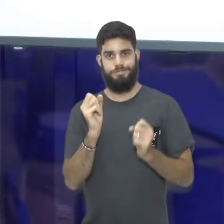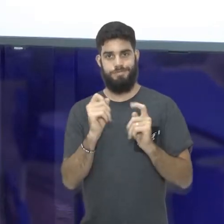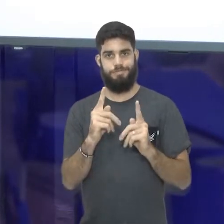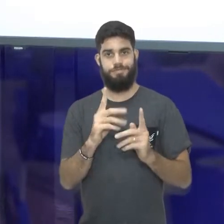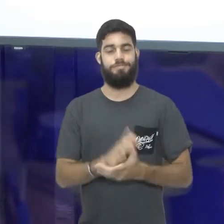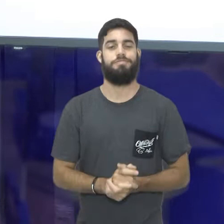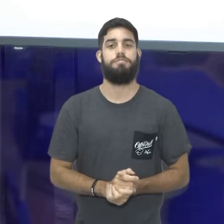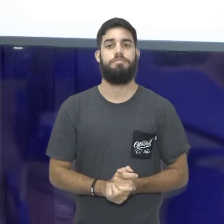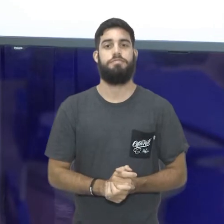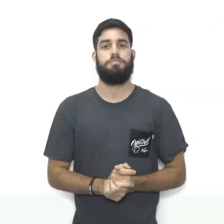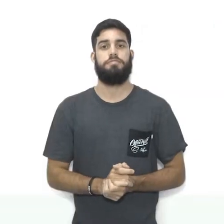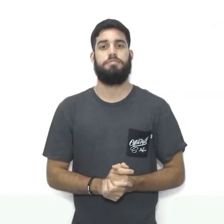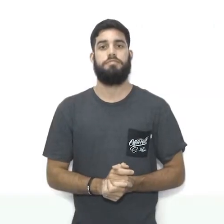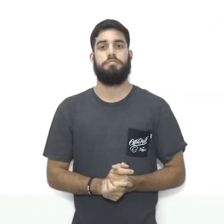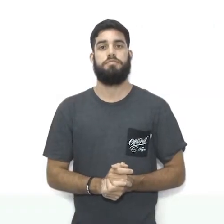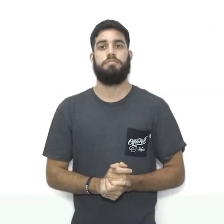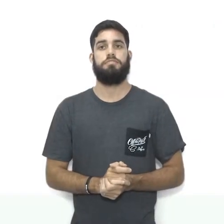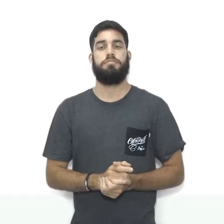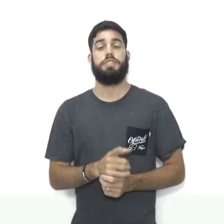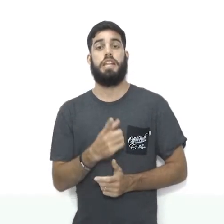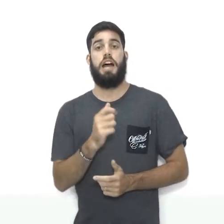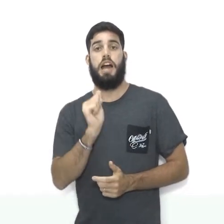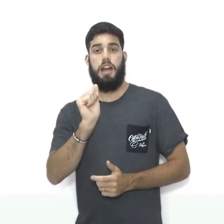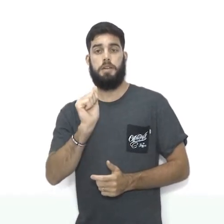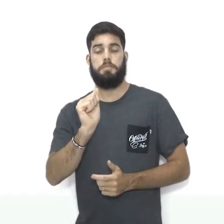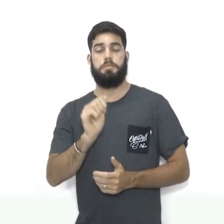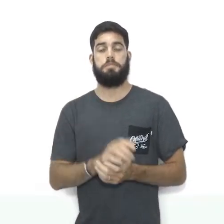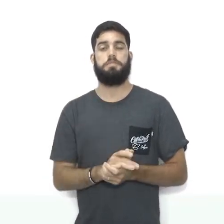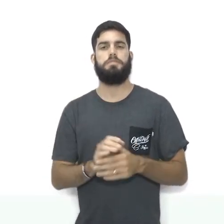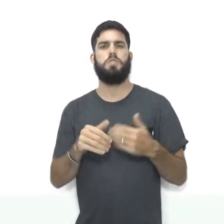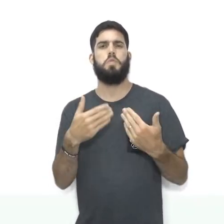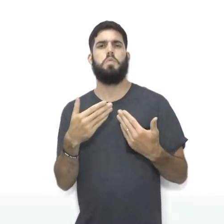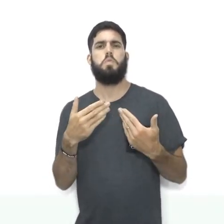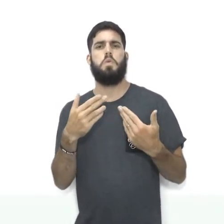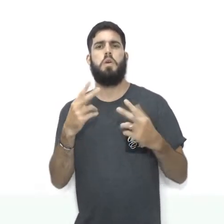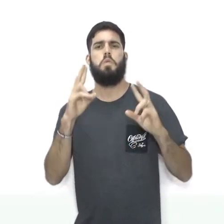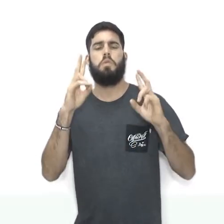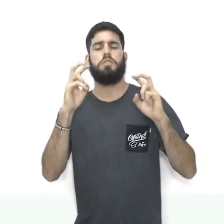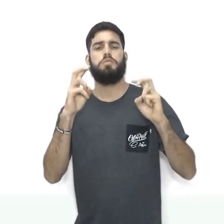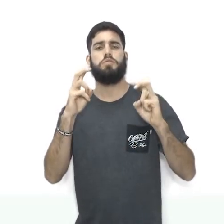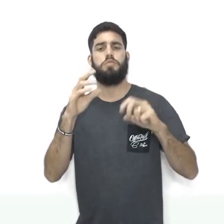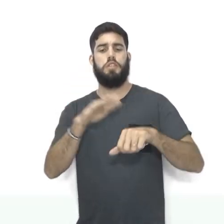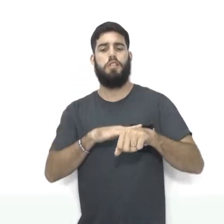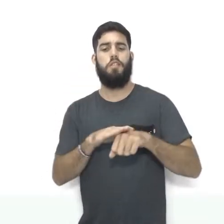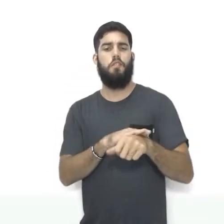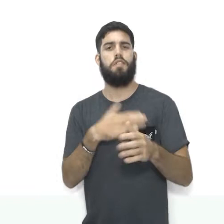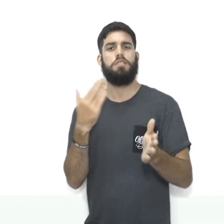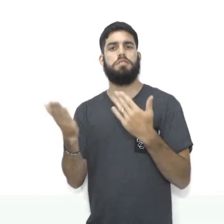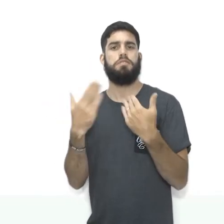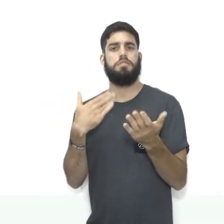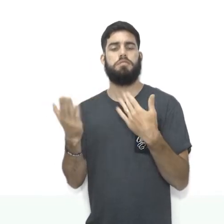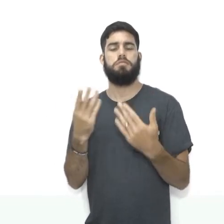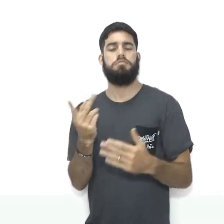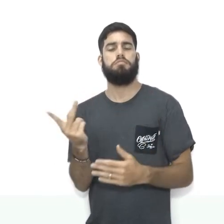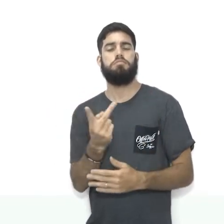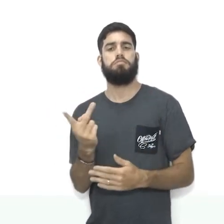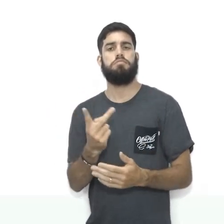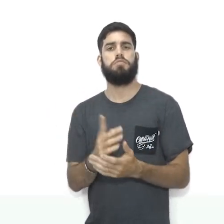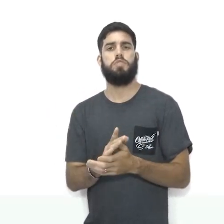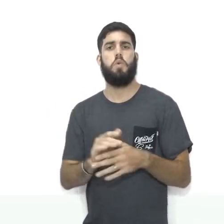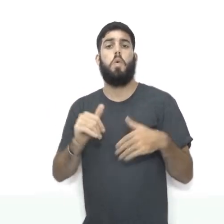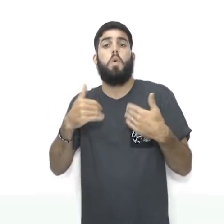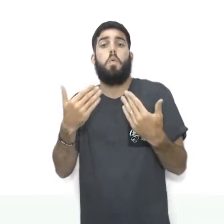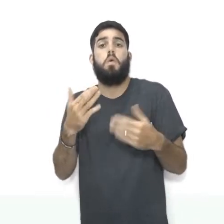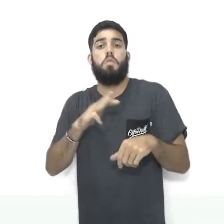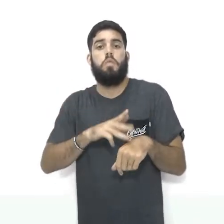Cascão. Item A. Qual é o assunto da conversa estabelecida entre os personagens? De que doença eles